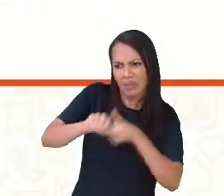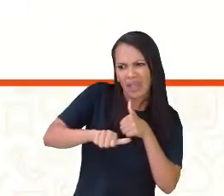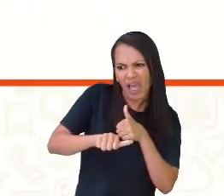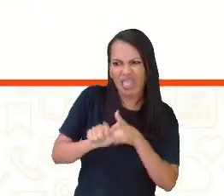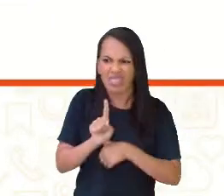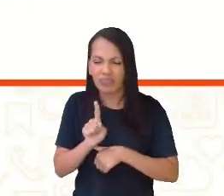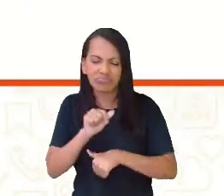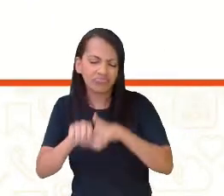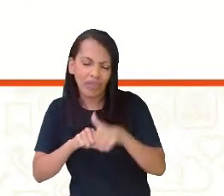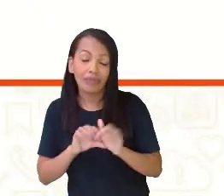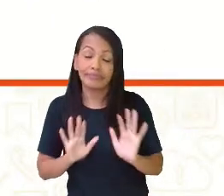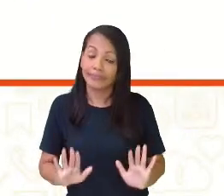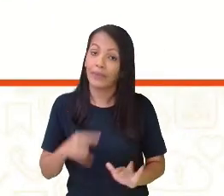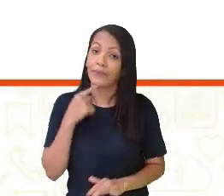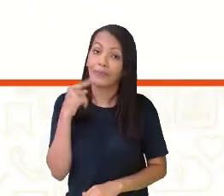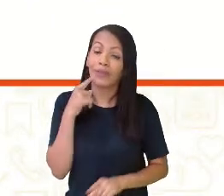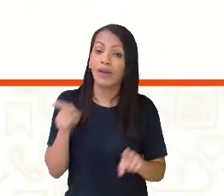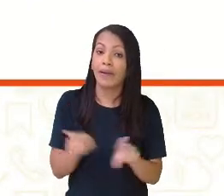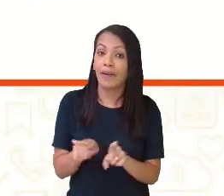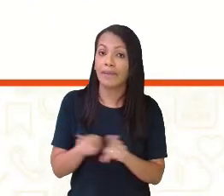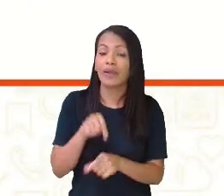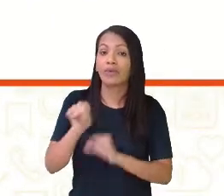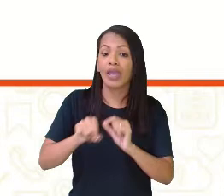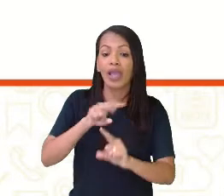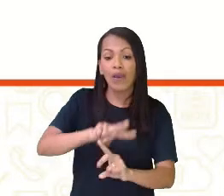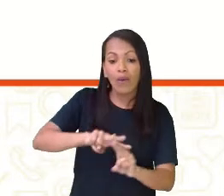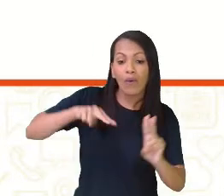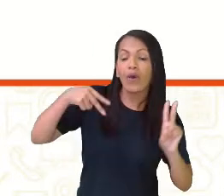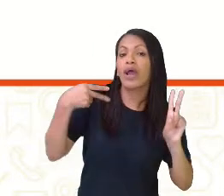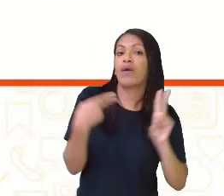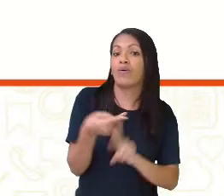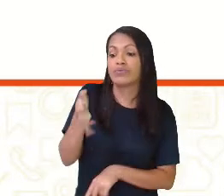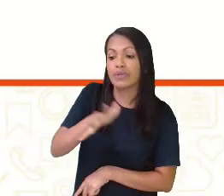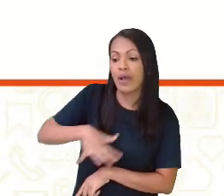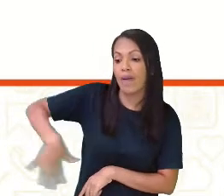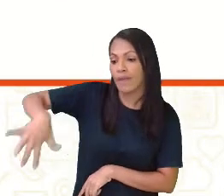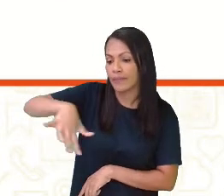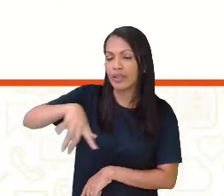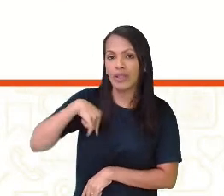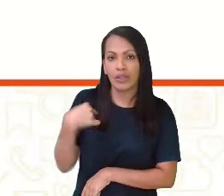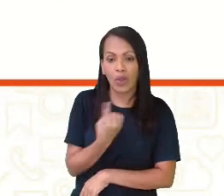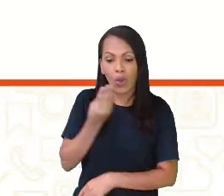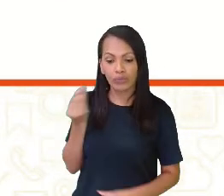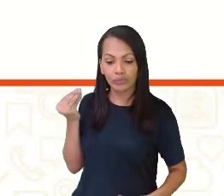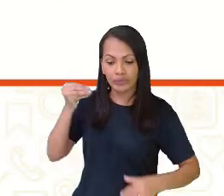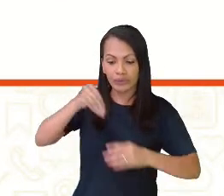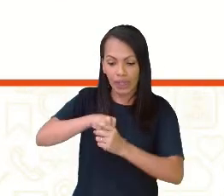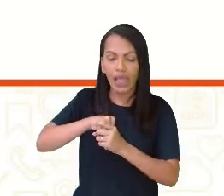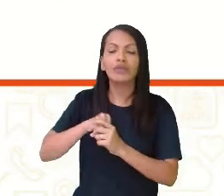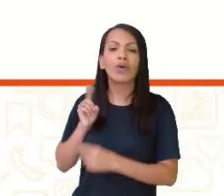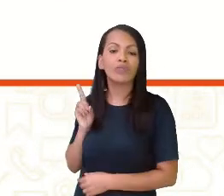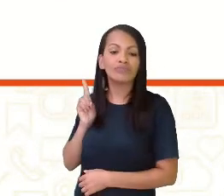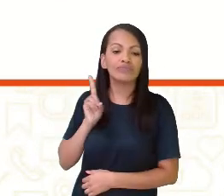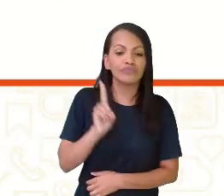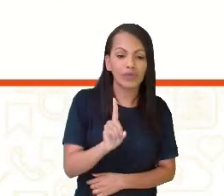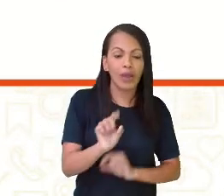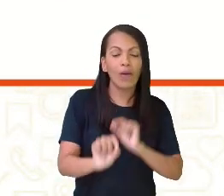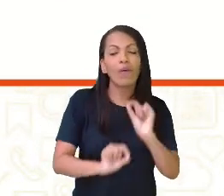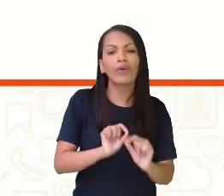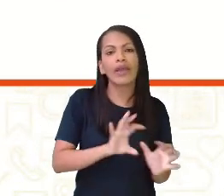Os recursos ambientais, né? Então, estamos inseridos em um contexto que